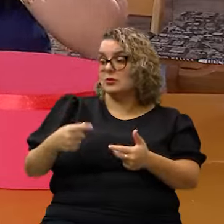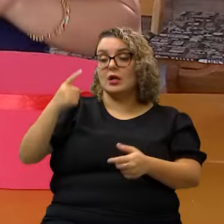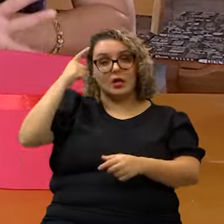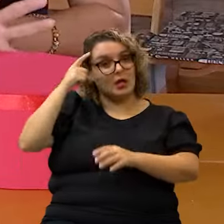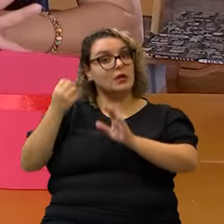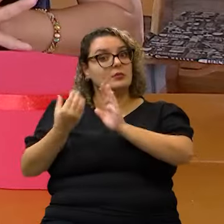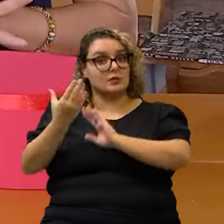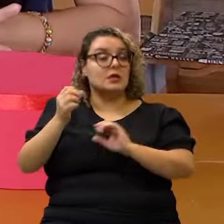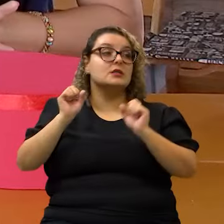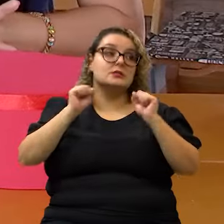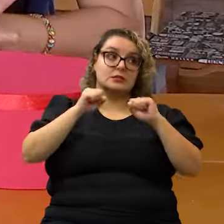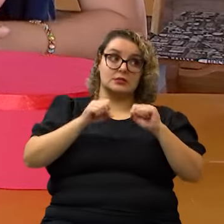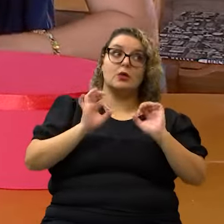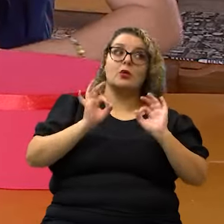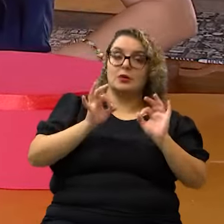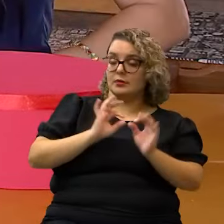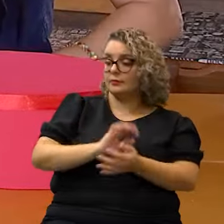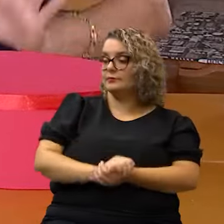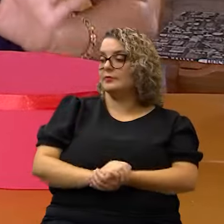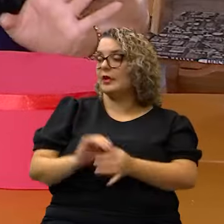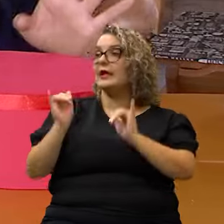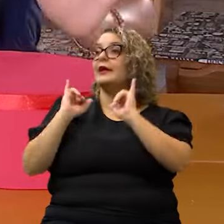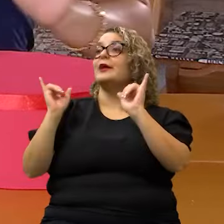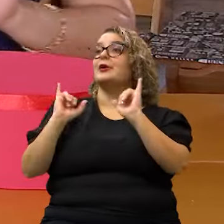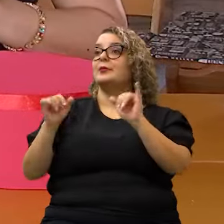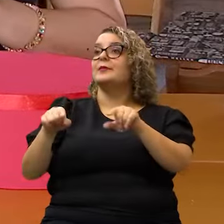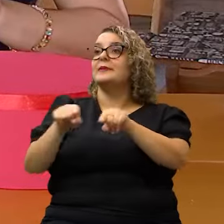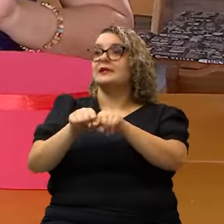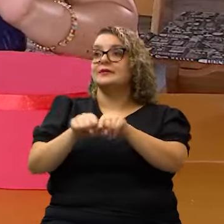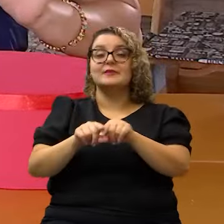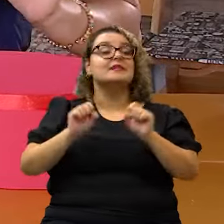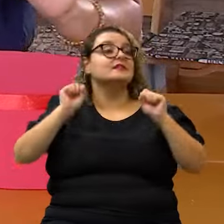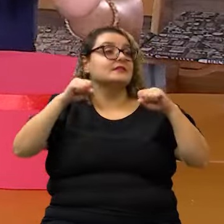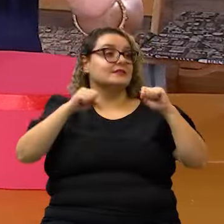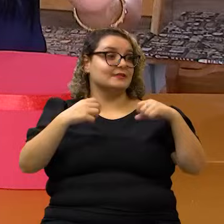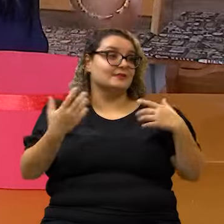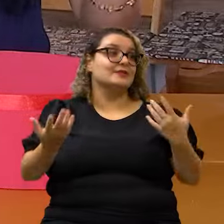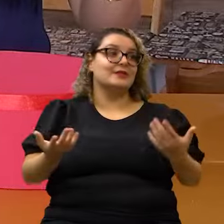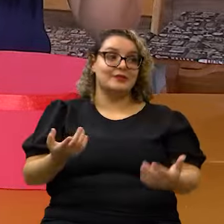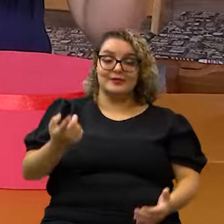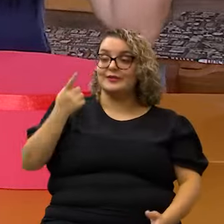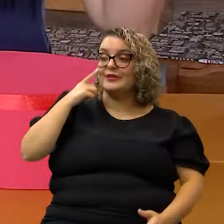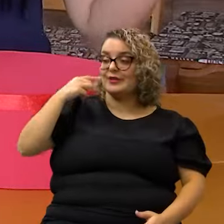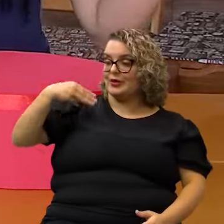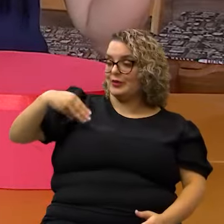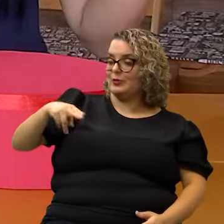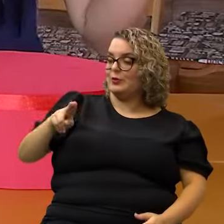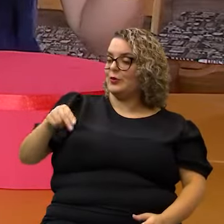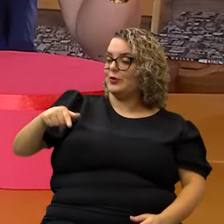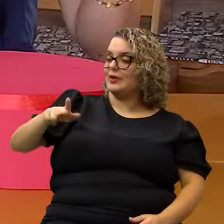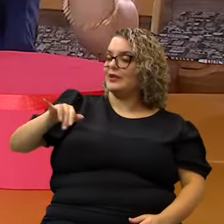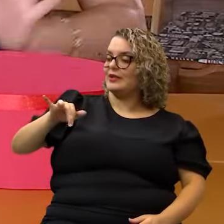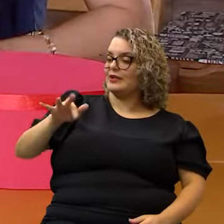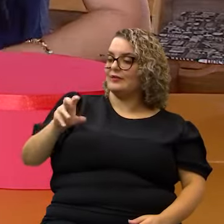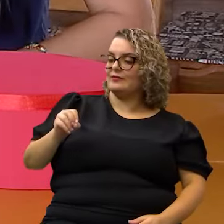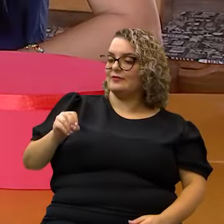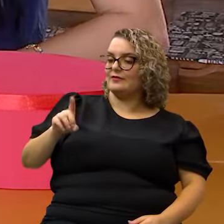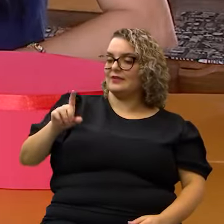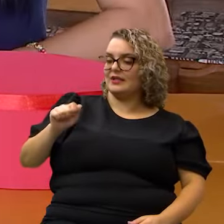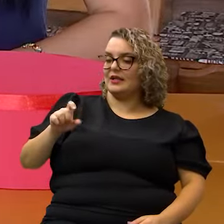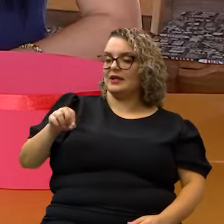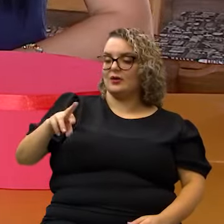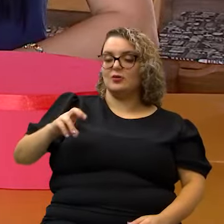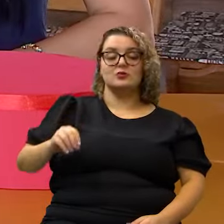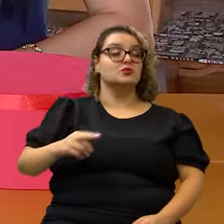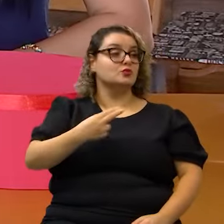O que manda é a criatividade. Com certeza. E a propaganda também, não é? Com certeza, né? Ó, veja, o muquifo da Rose já. É, o nome da